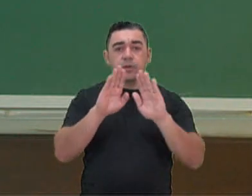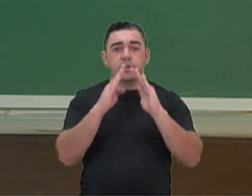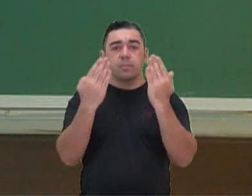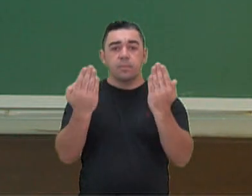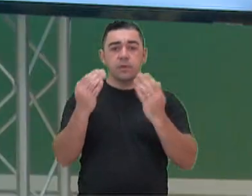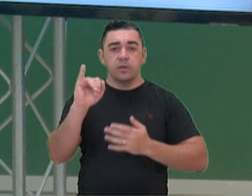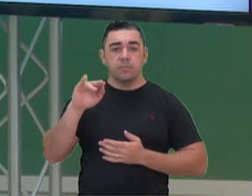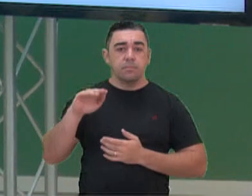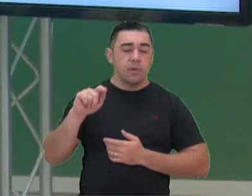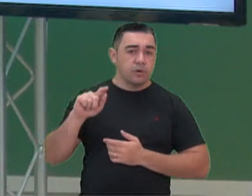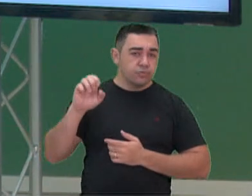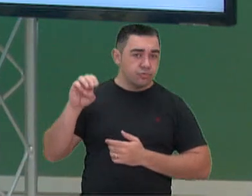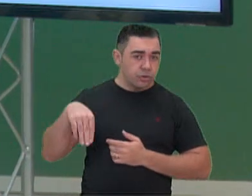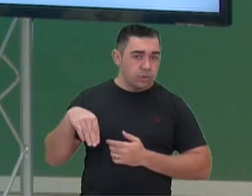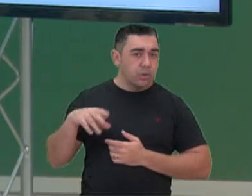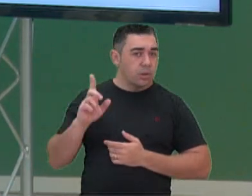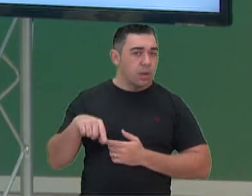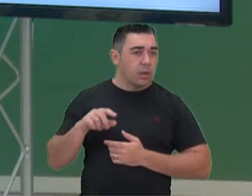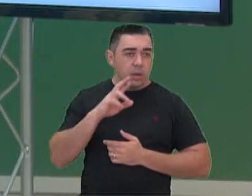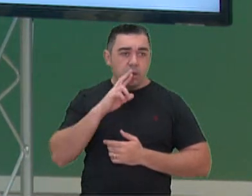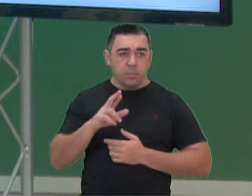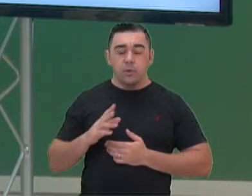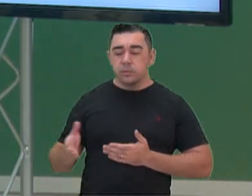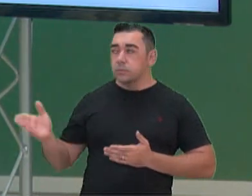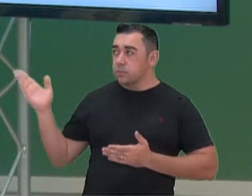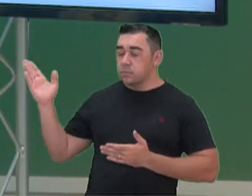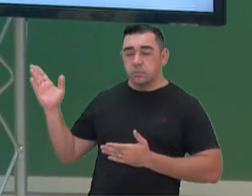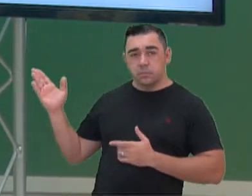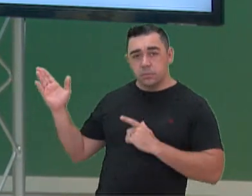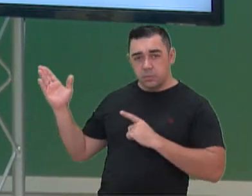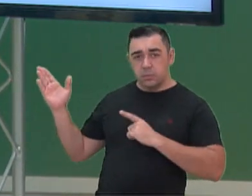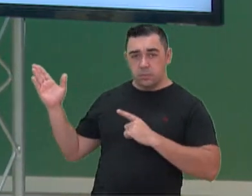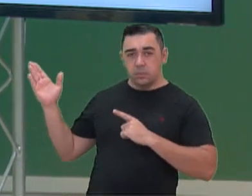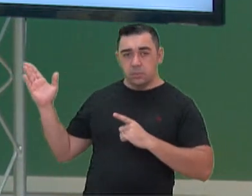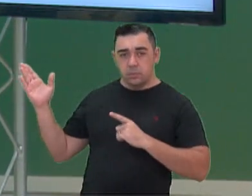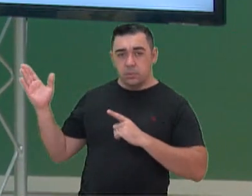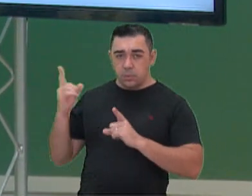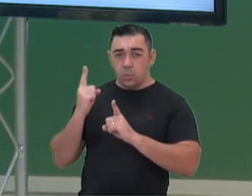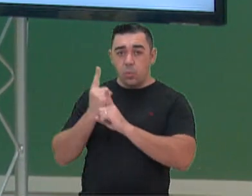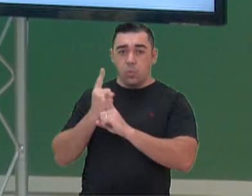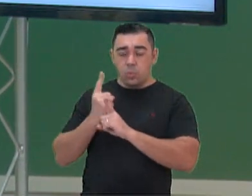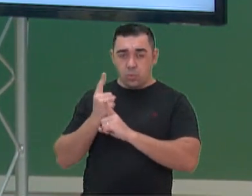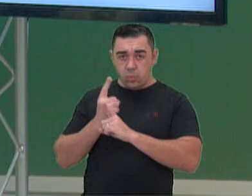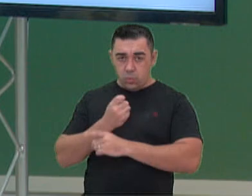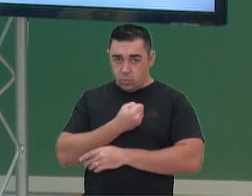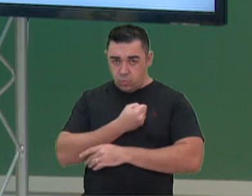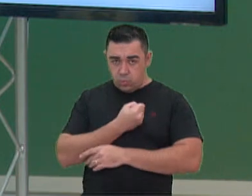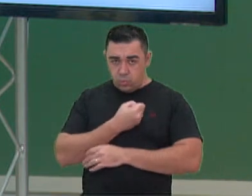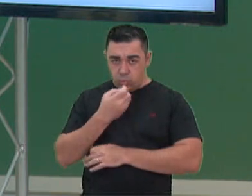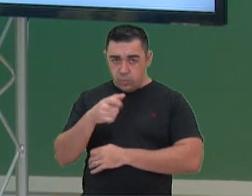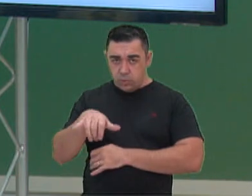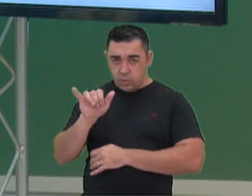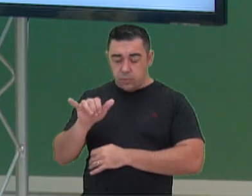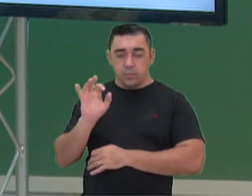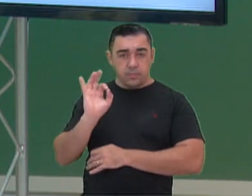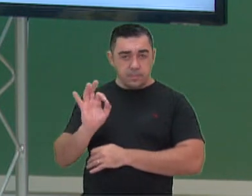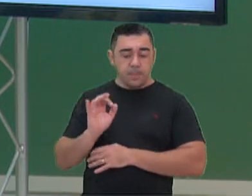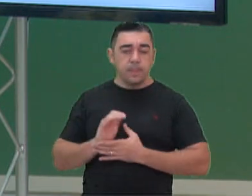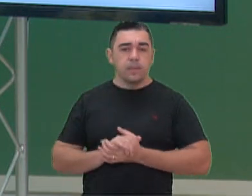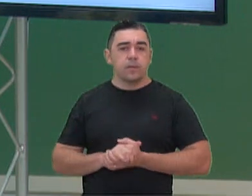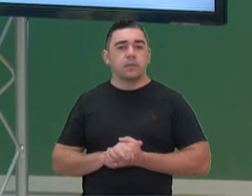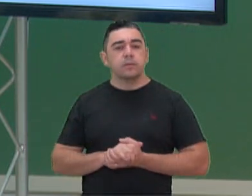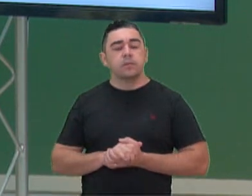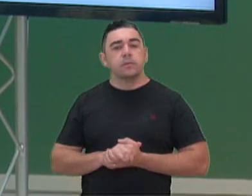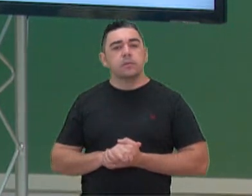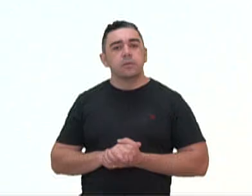Essa é a afirmativa que a gente pode falar em relação aos valores encontrados no nosso exercício. Olha